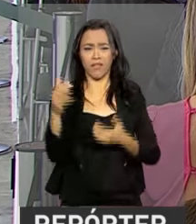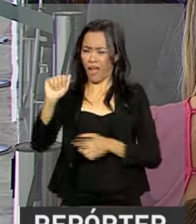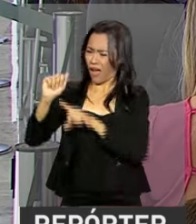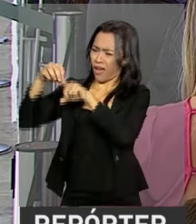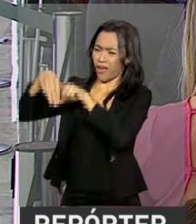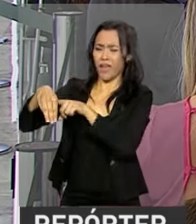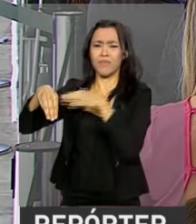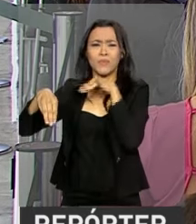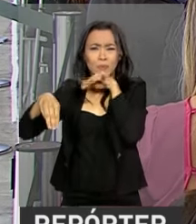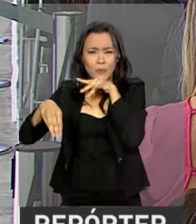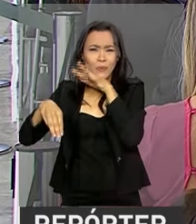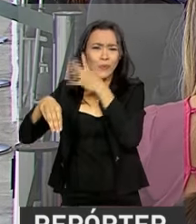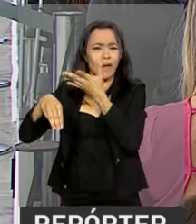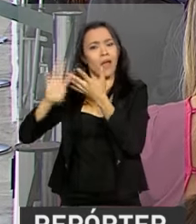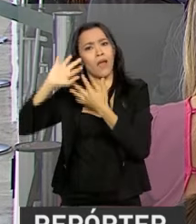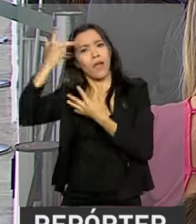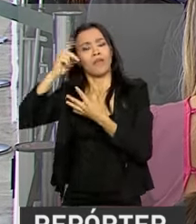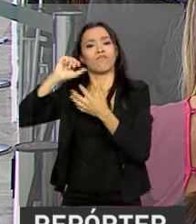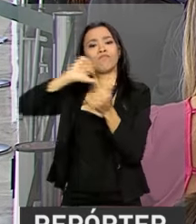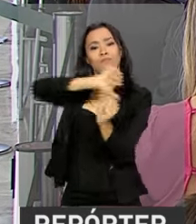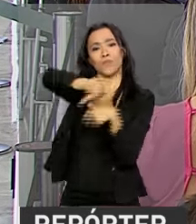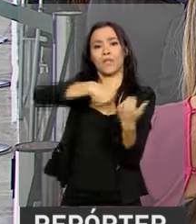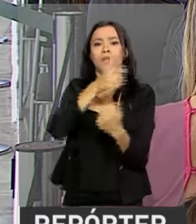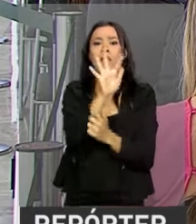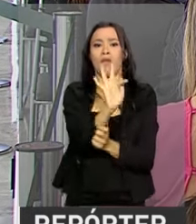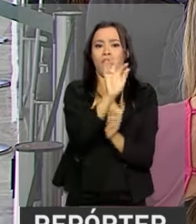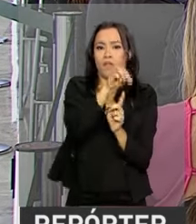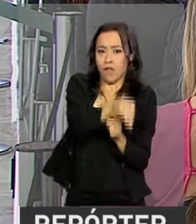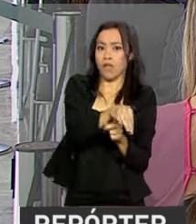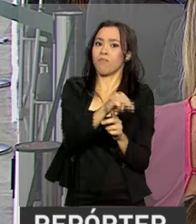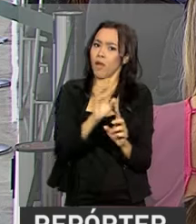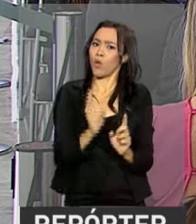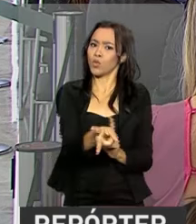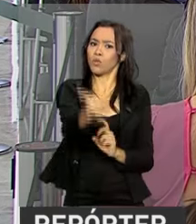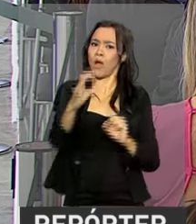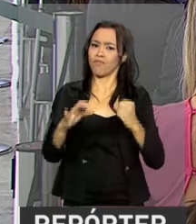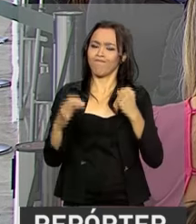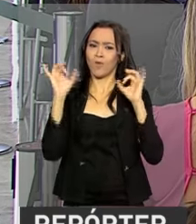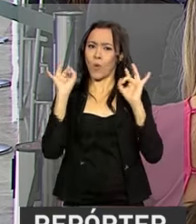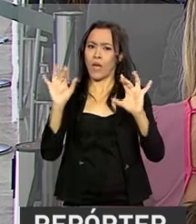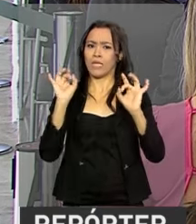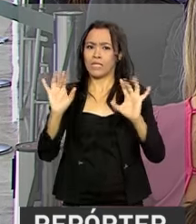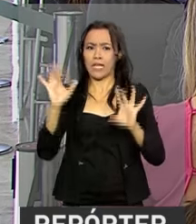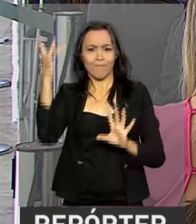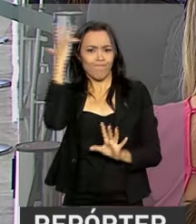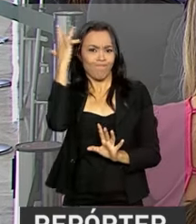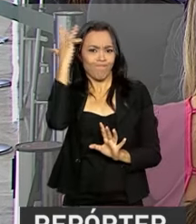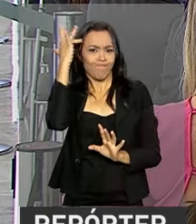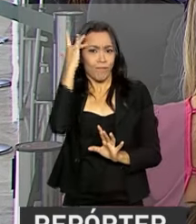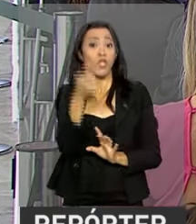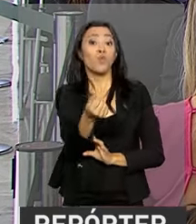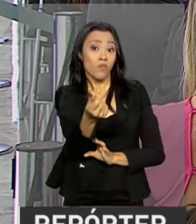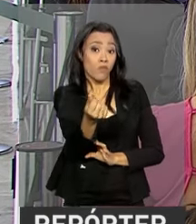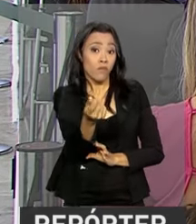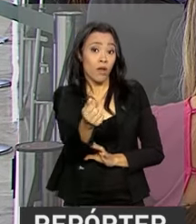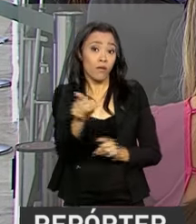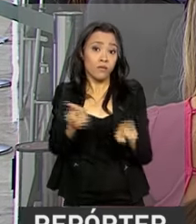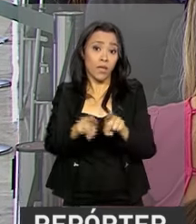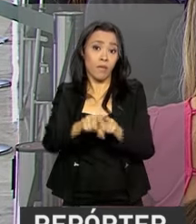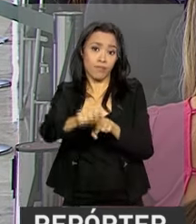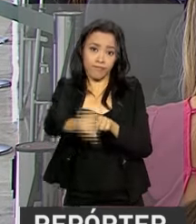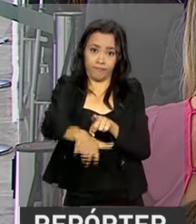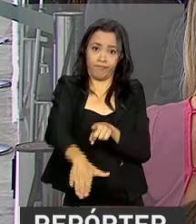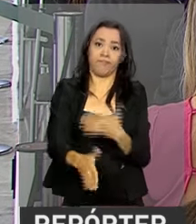essa transferência para a banda FM, justamente para garantir o aumento da qualidade e fazer isso a um preço acessível. Essa cerimônia ela